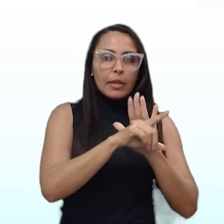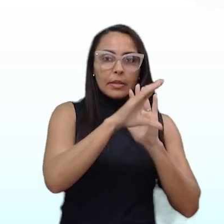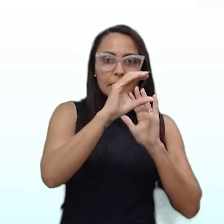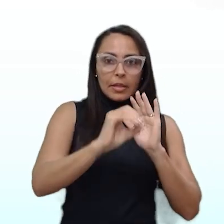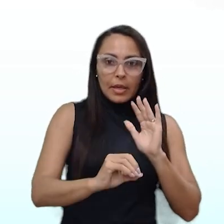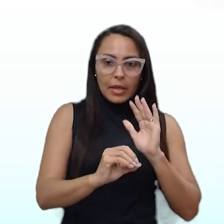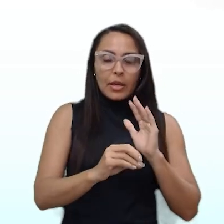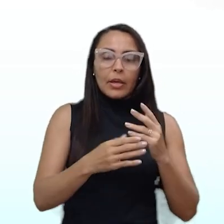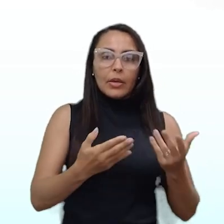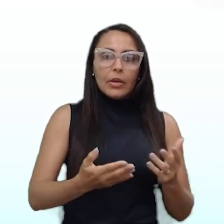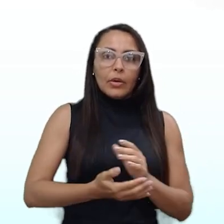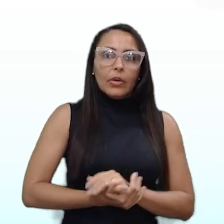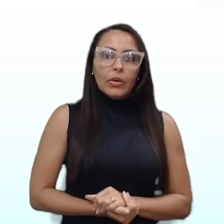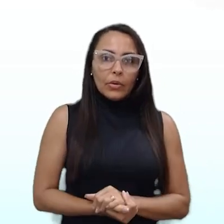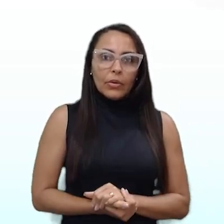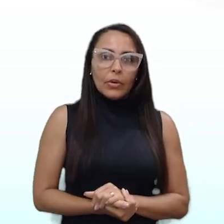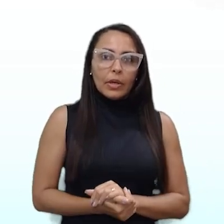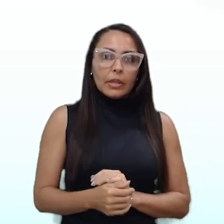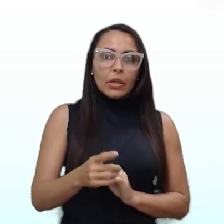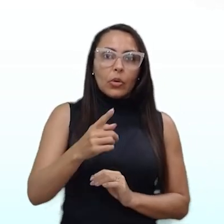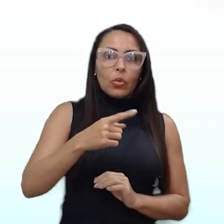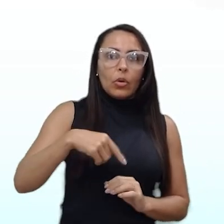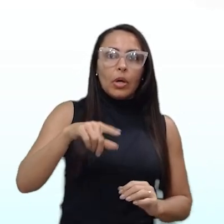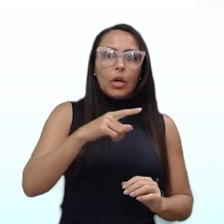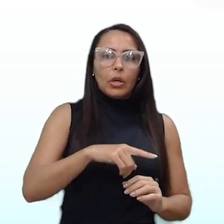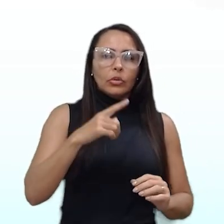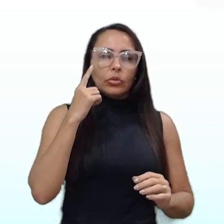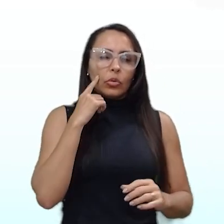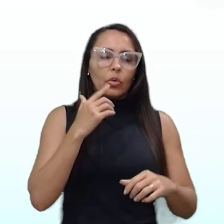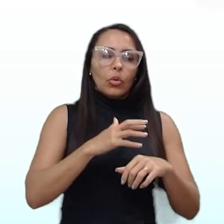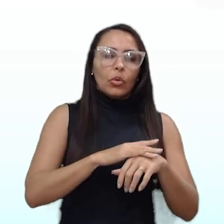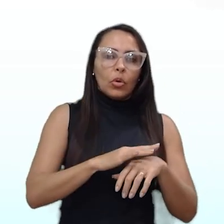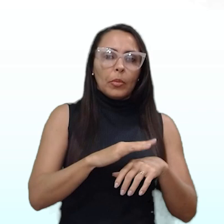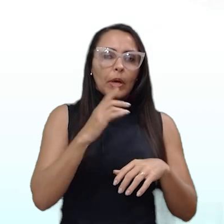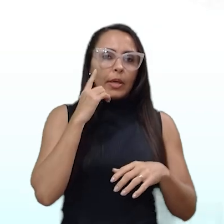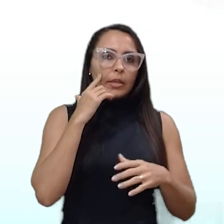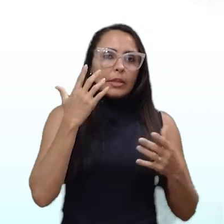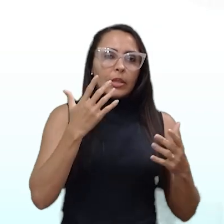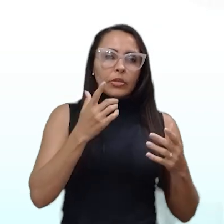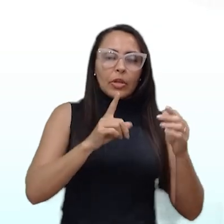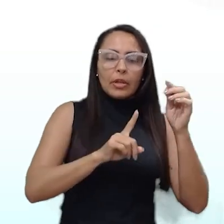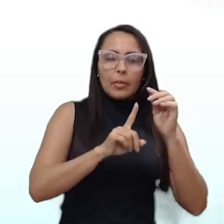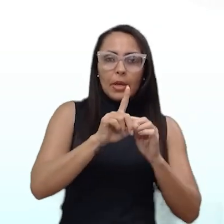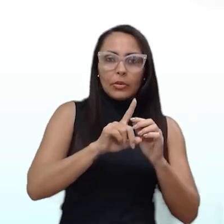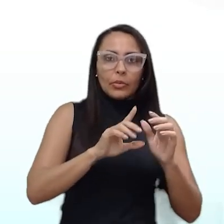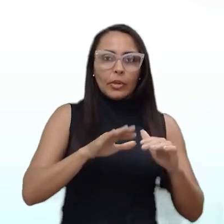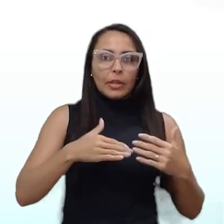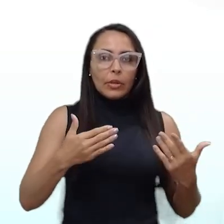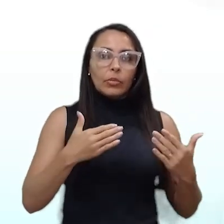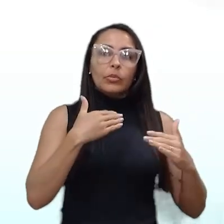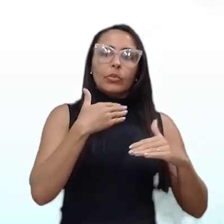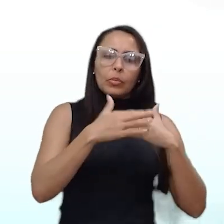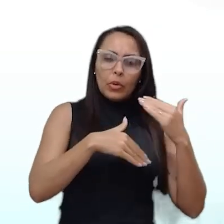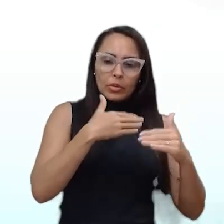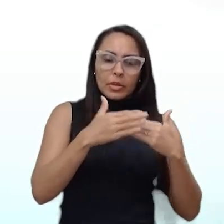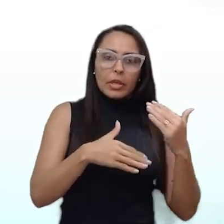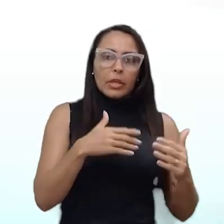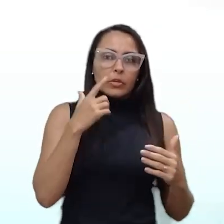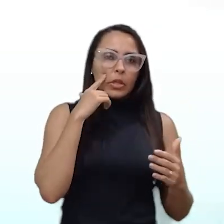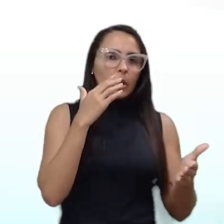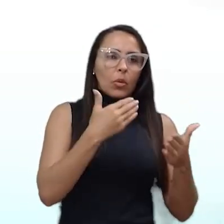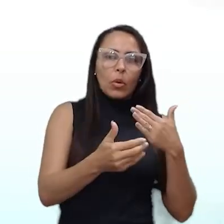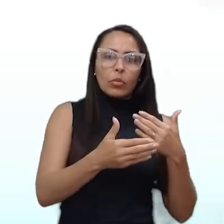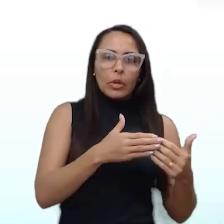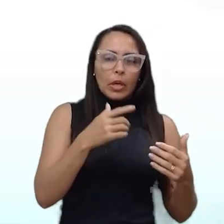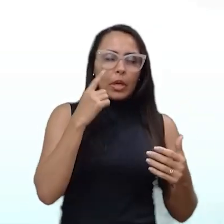da termodinâmica, que é quando os corpos atingem a temperatura. Então, no processo em que